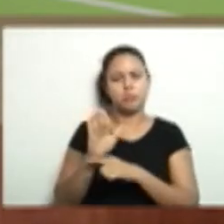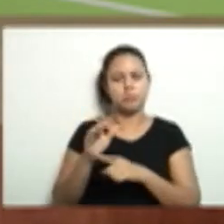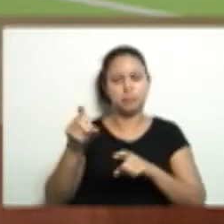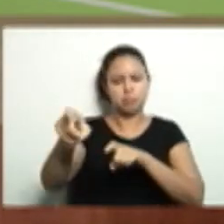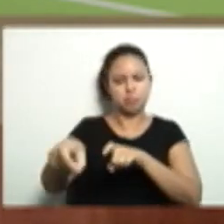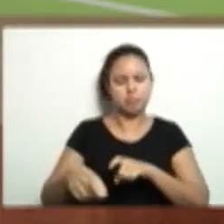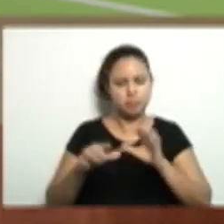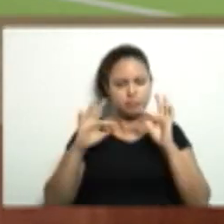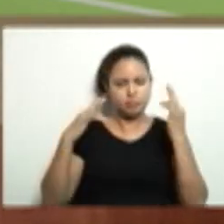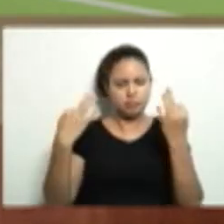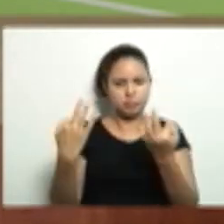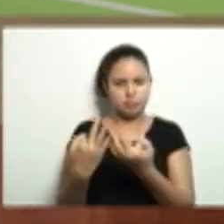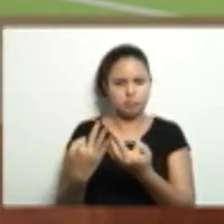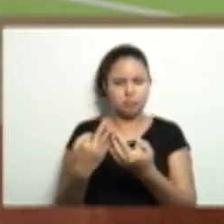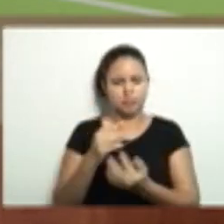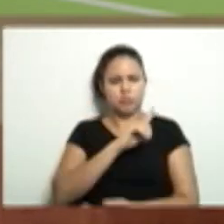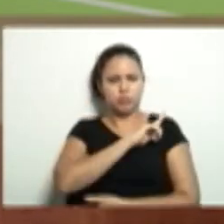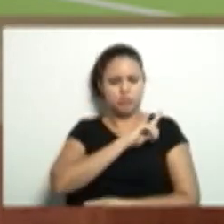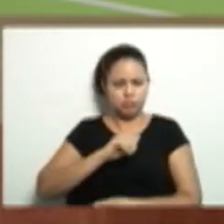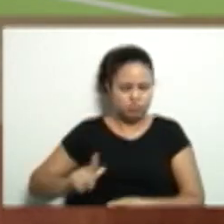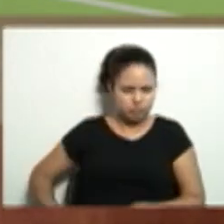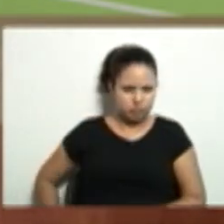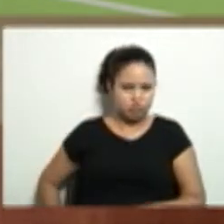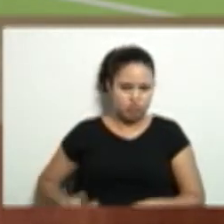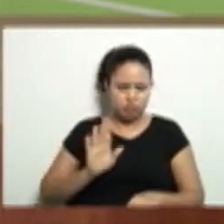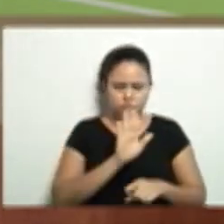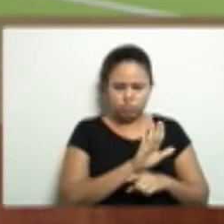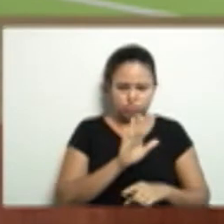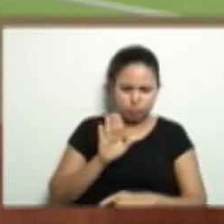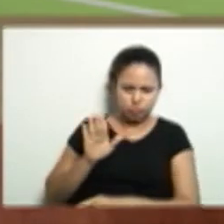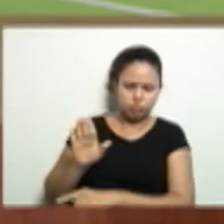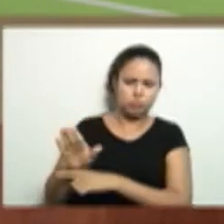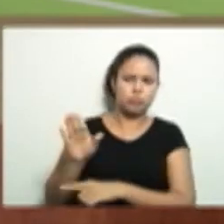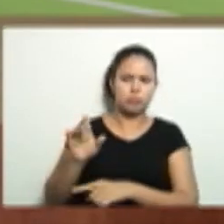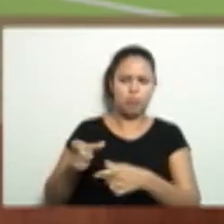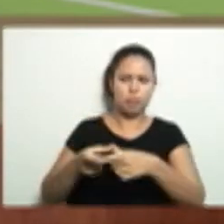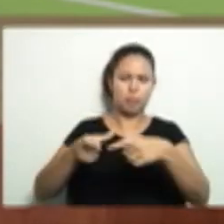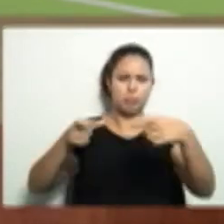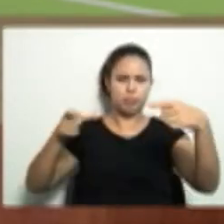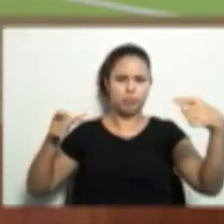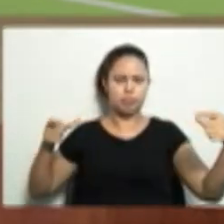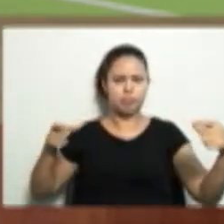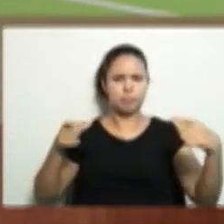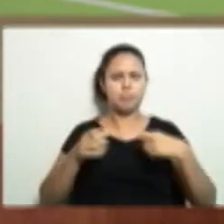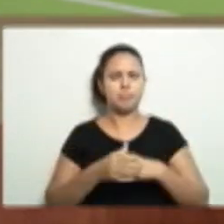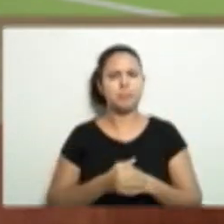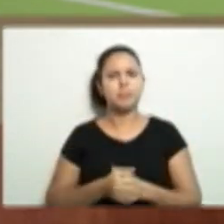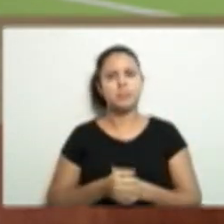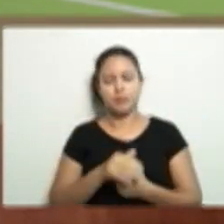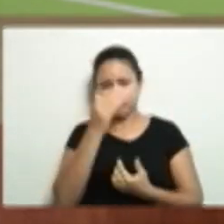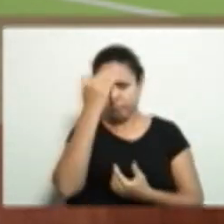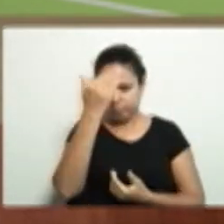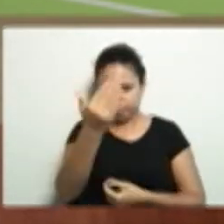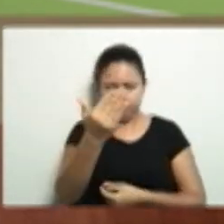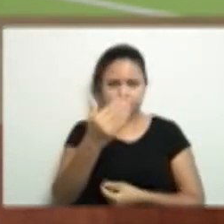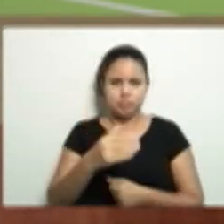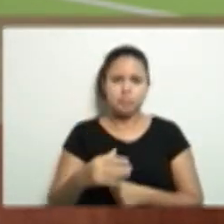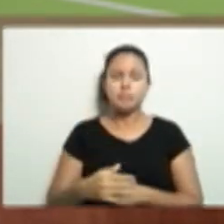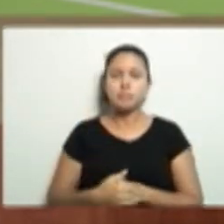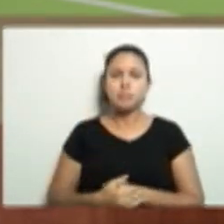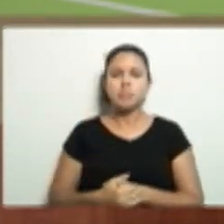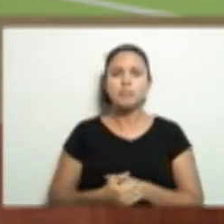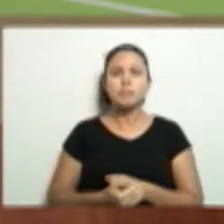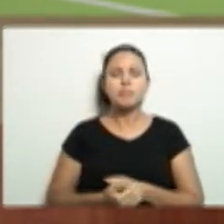Nele, a coordenação das ações dos programas do governo que buscam alcançar o resultado comum. Obrigado, Fabiana, pela